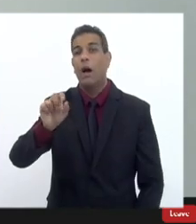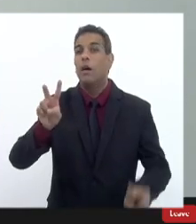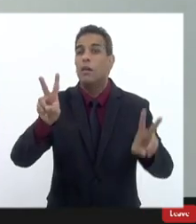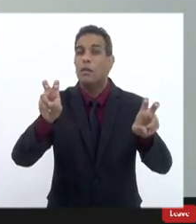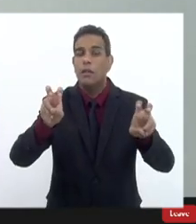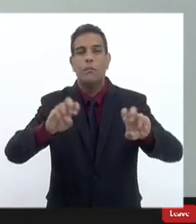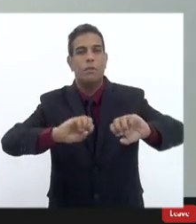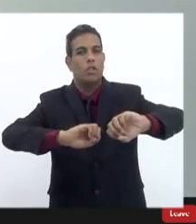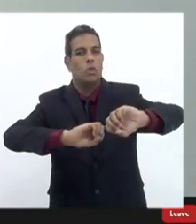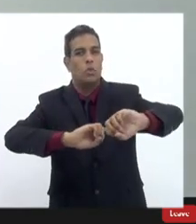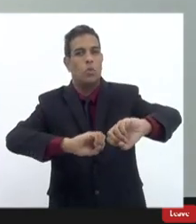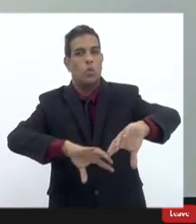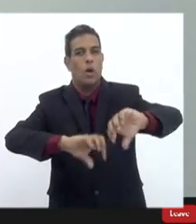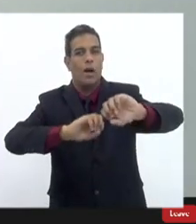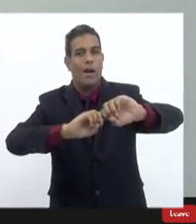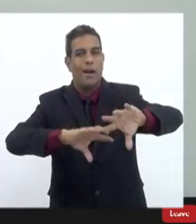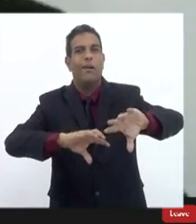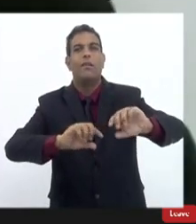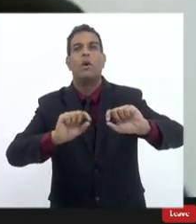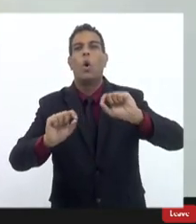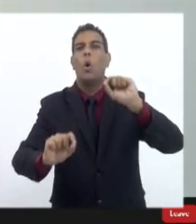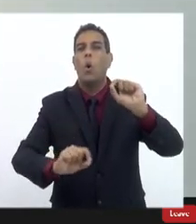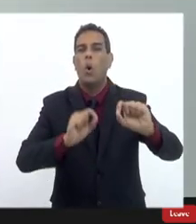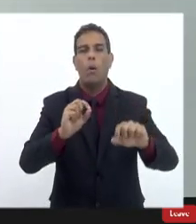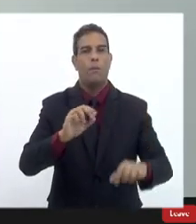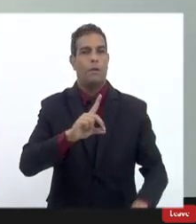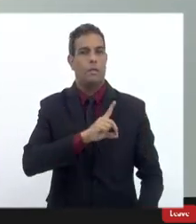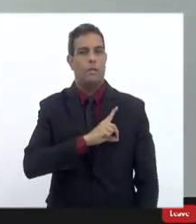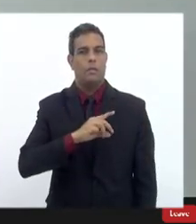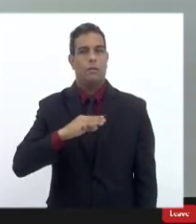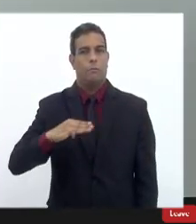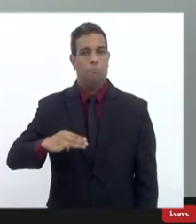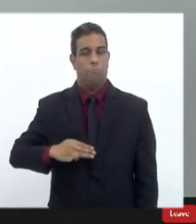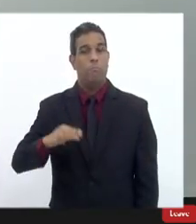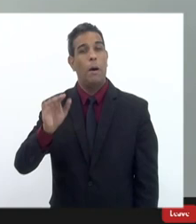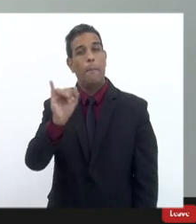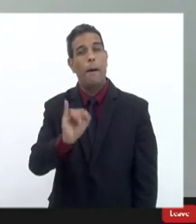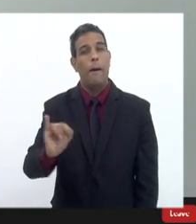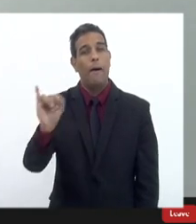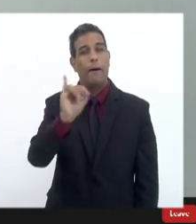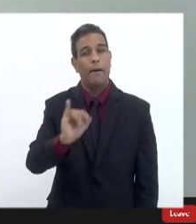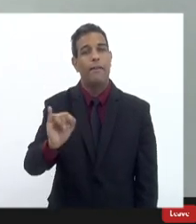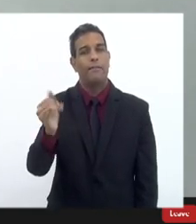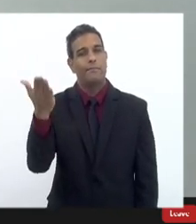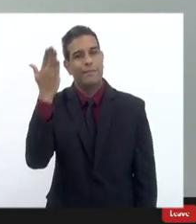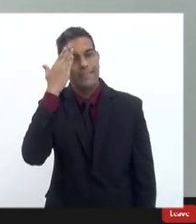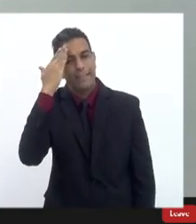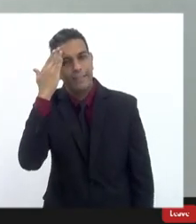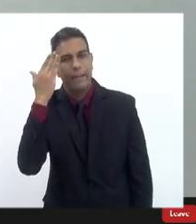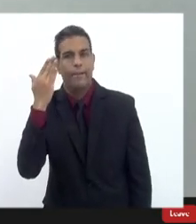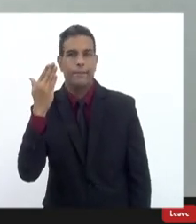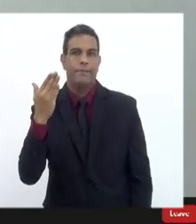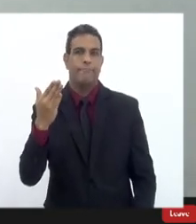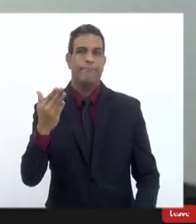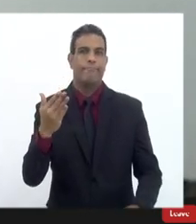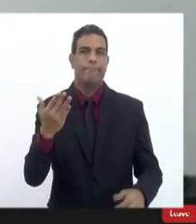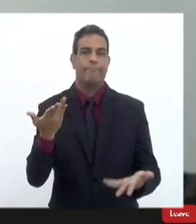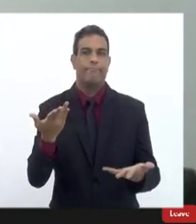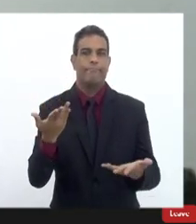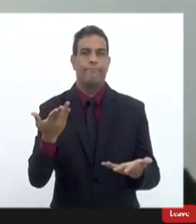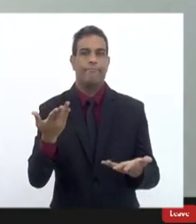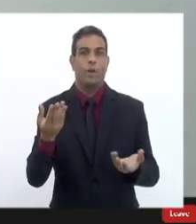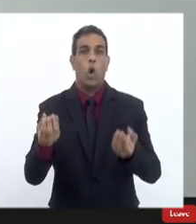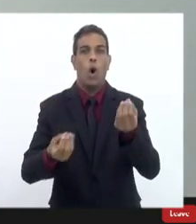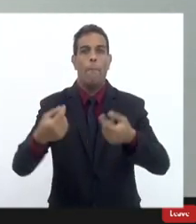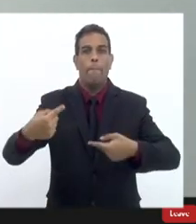é algo que nós tratamos como fundamental em razão dos efeitos que uma boa